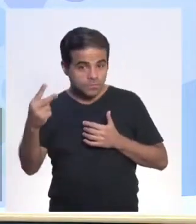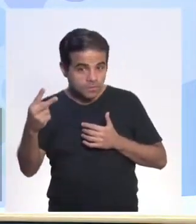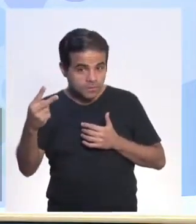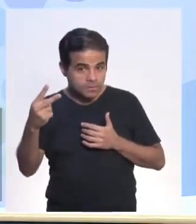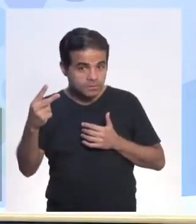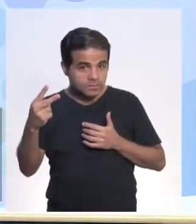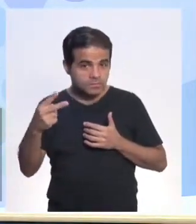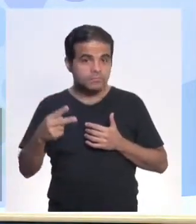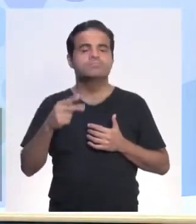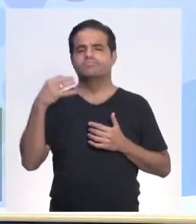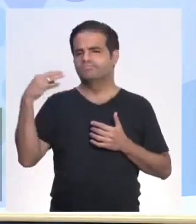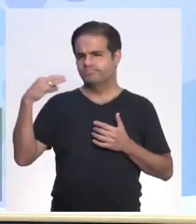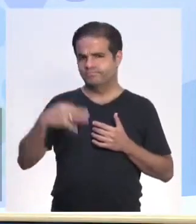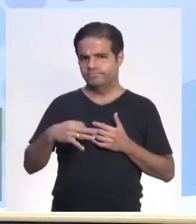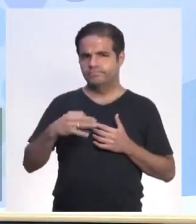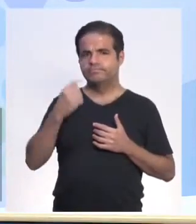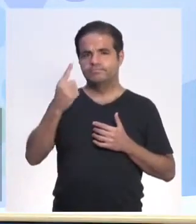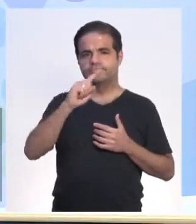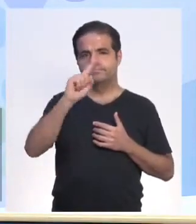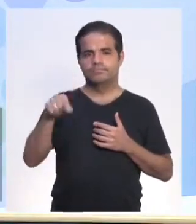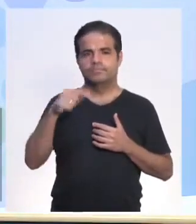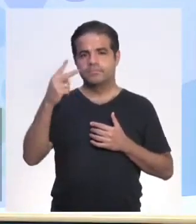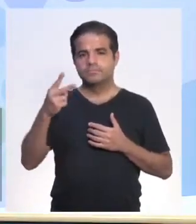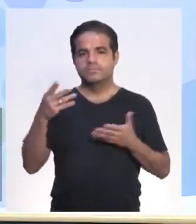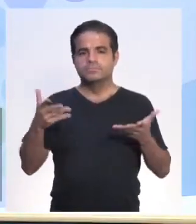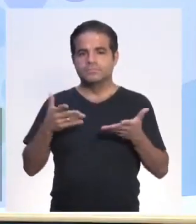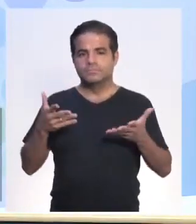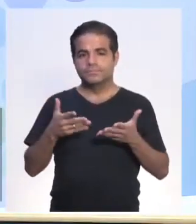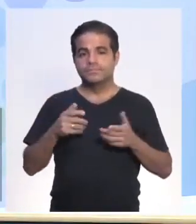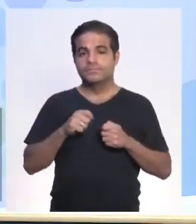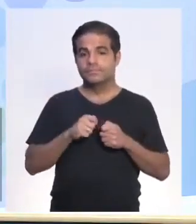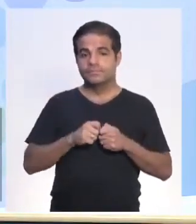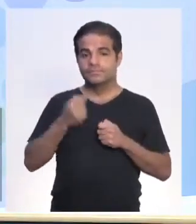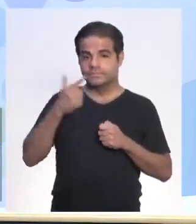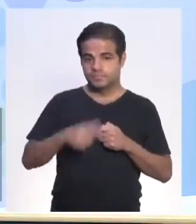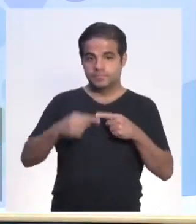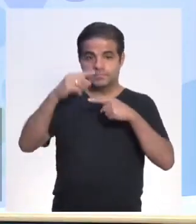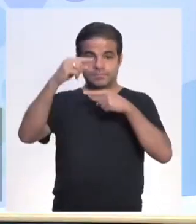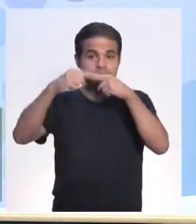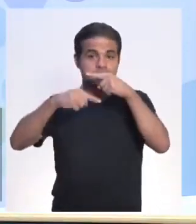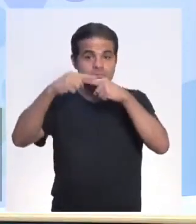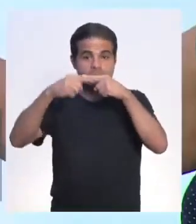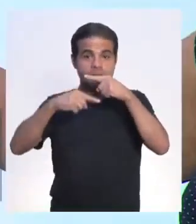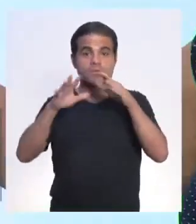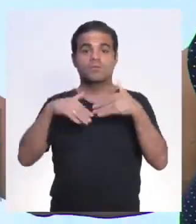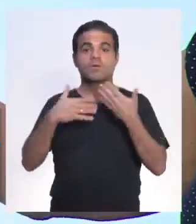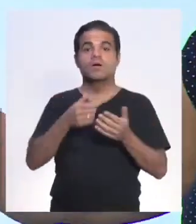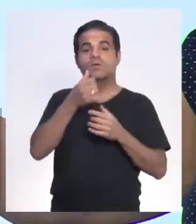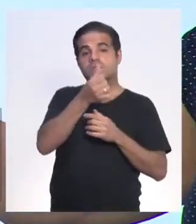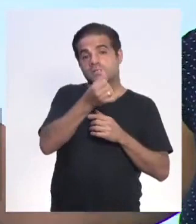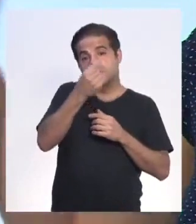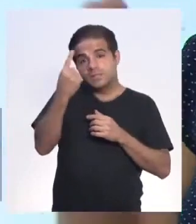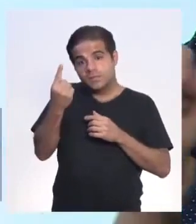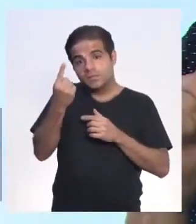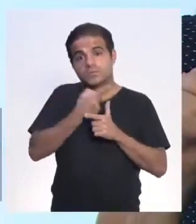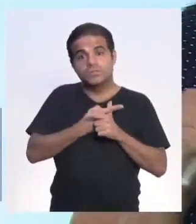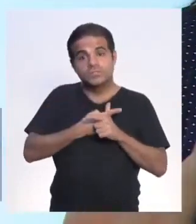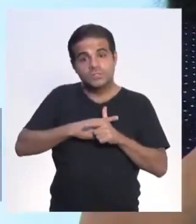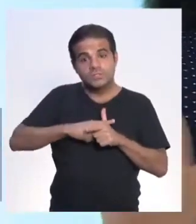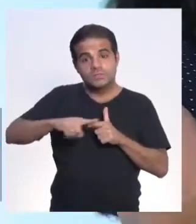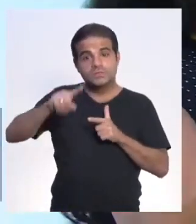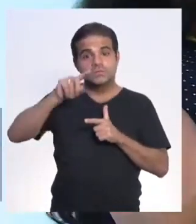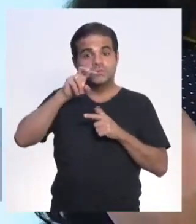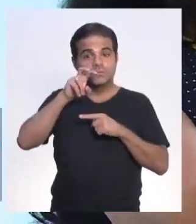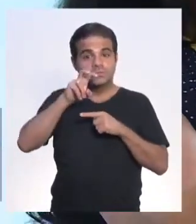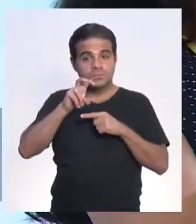1,2? Perfeito. Agora, vou fazer a próxima fração. Qual que é? 61 dividido por